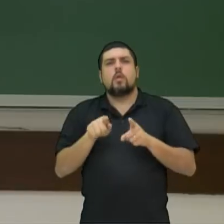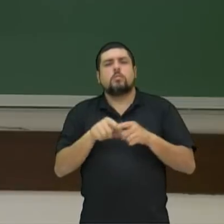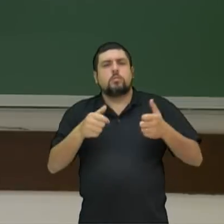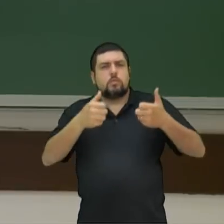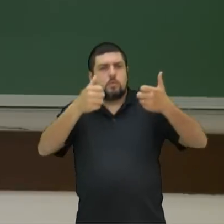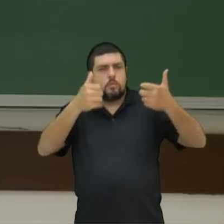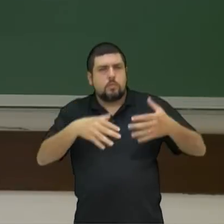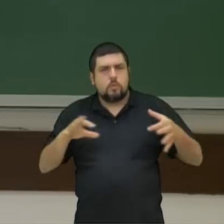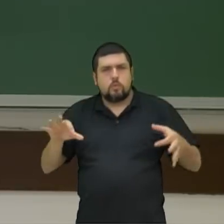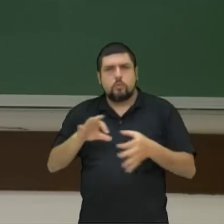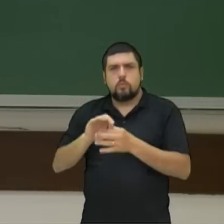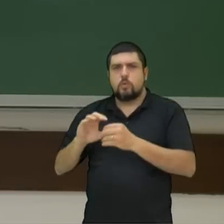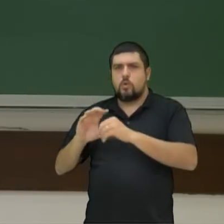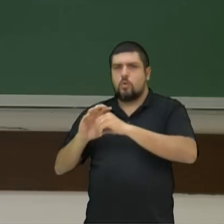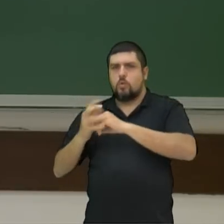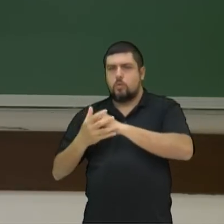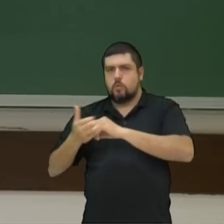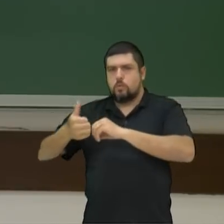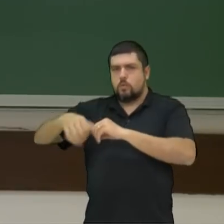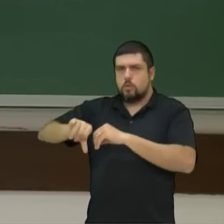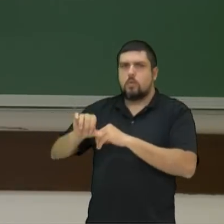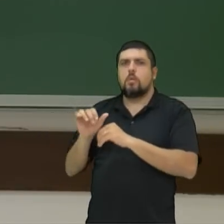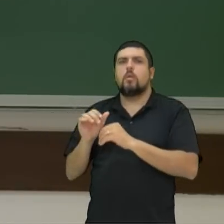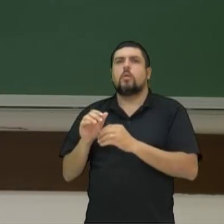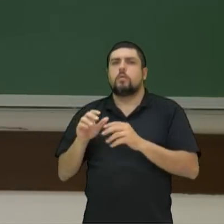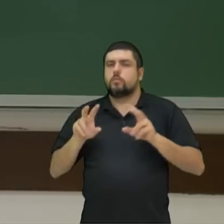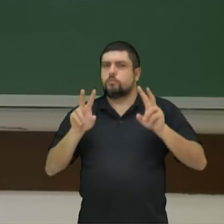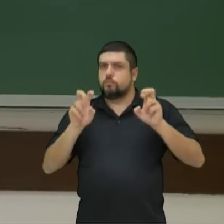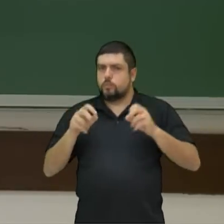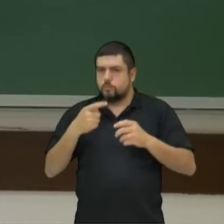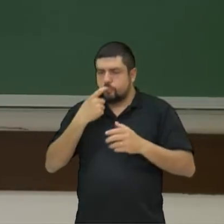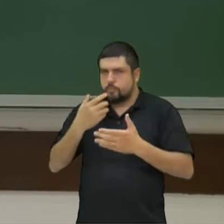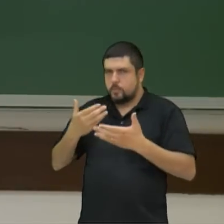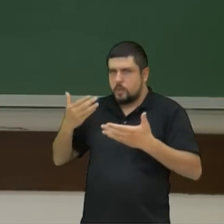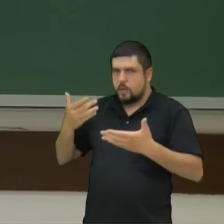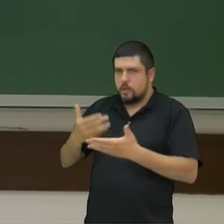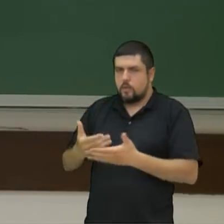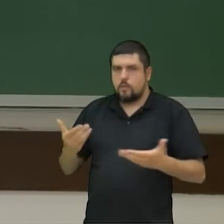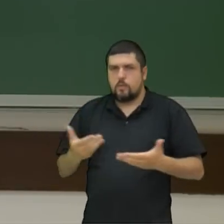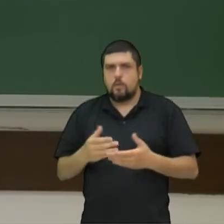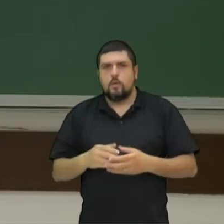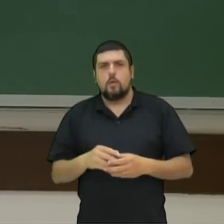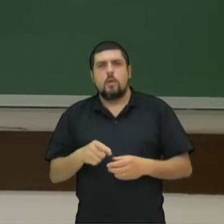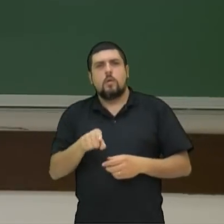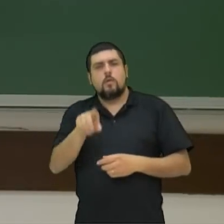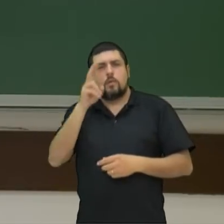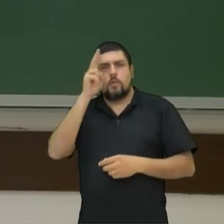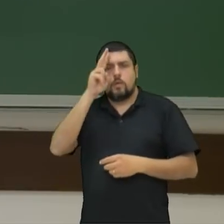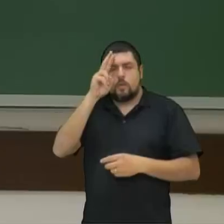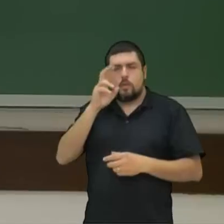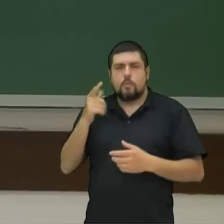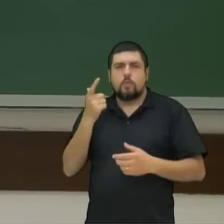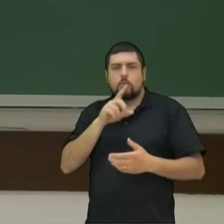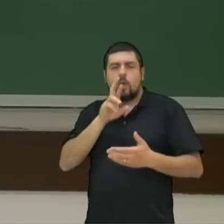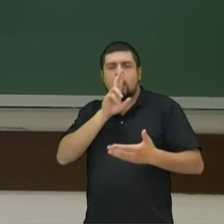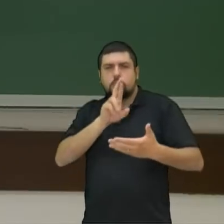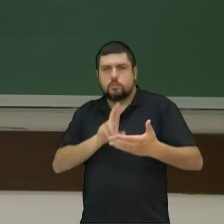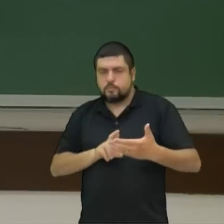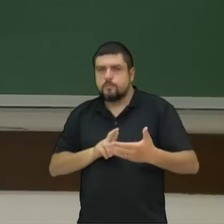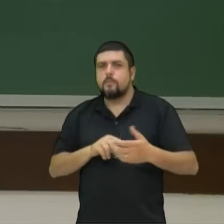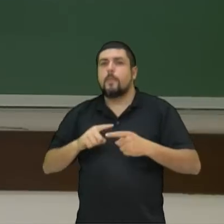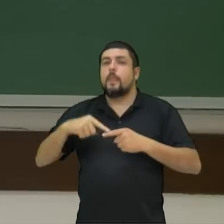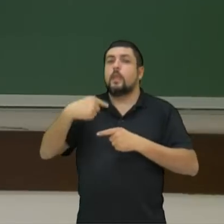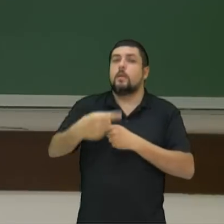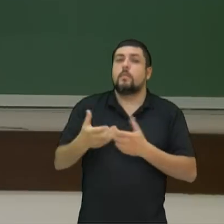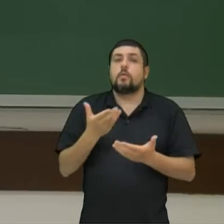ao Covid-19, né? Um assunto bem atual também. Então, espero que vocês tenham relembrado, que tenham conseguido responder aqui comigo. Na próxima aula, a gente